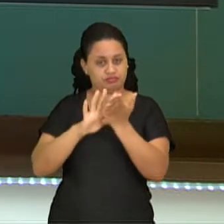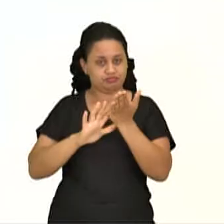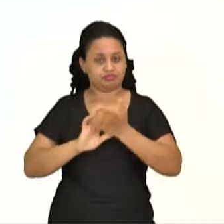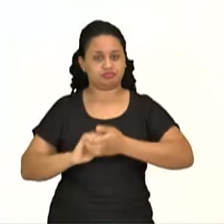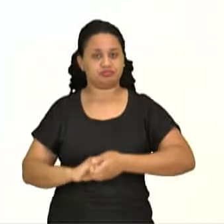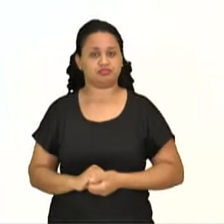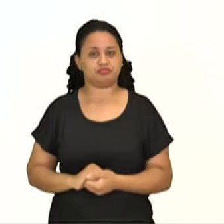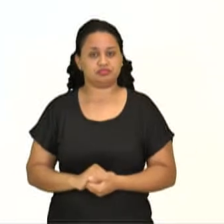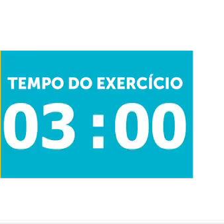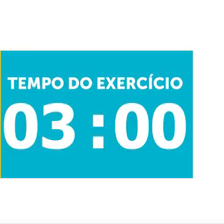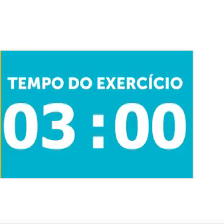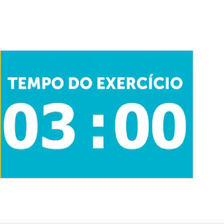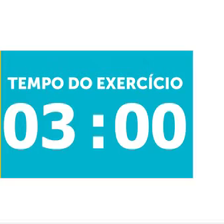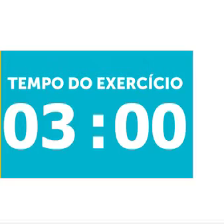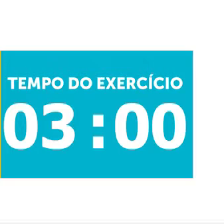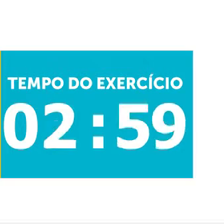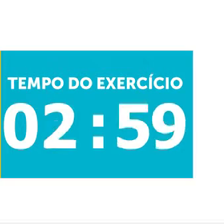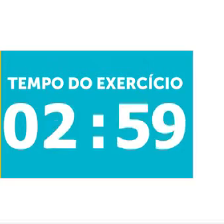você.